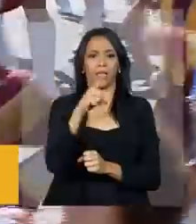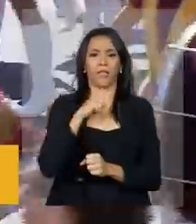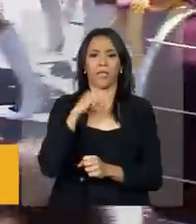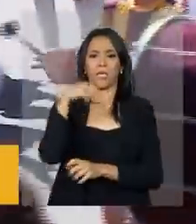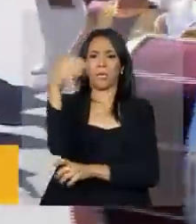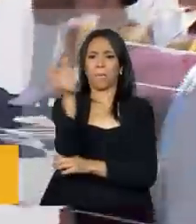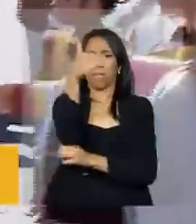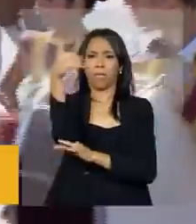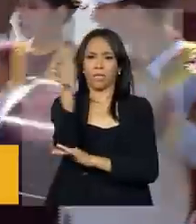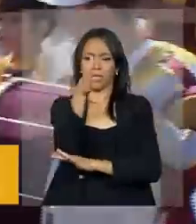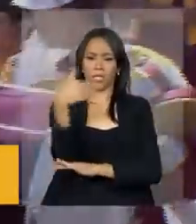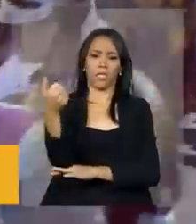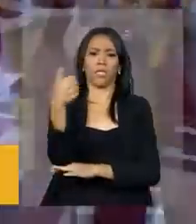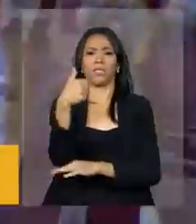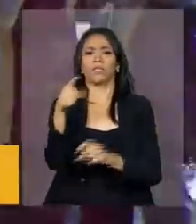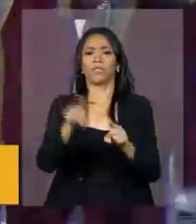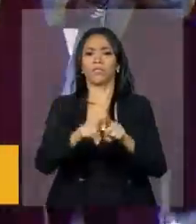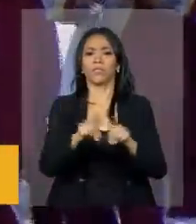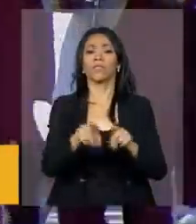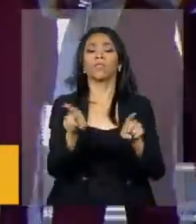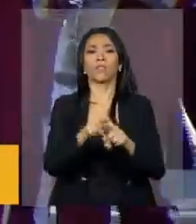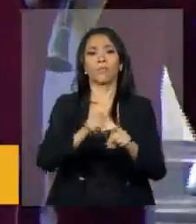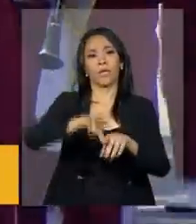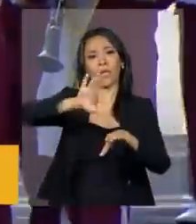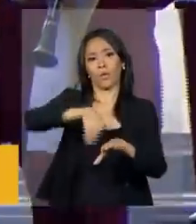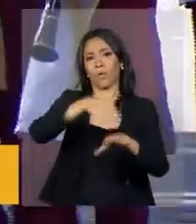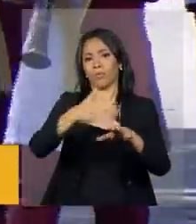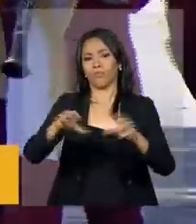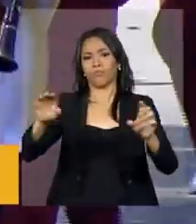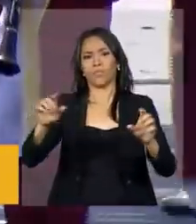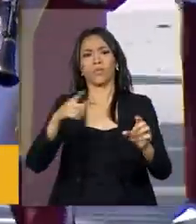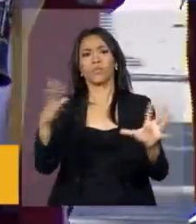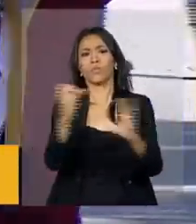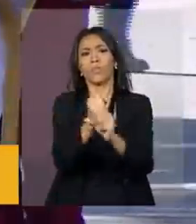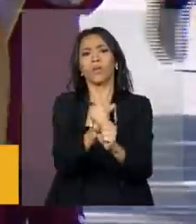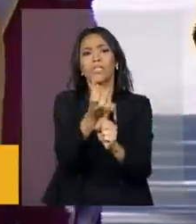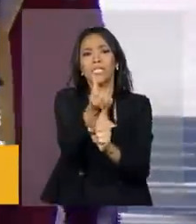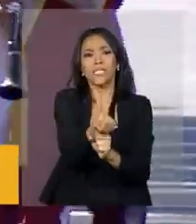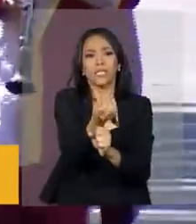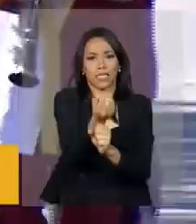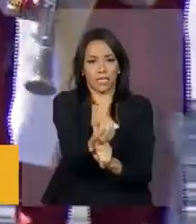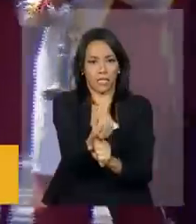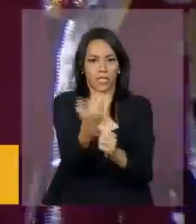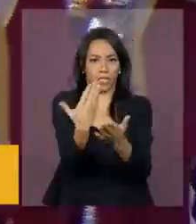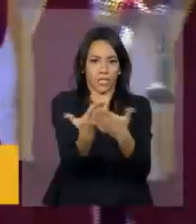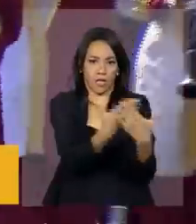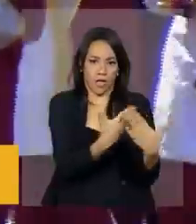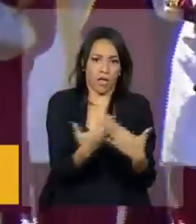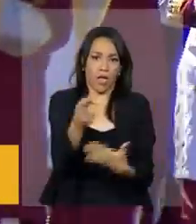com 14 integrantes e corpo coreográfico com 60 estudantes, sob a regência do